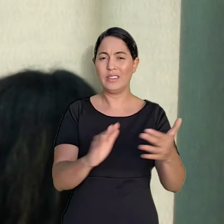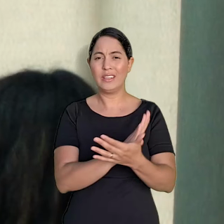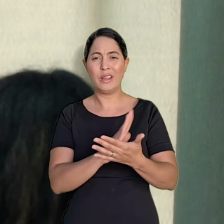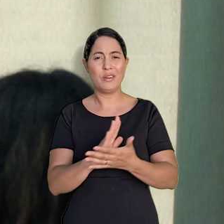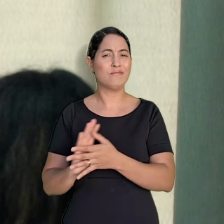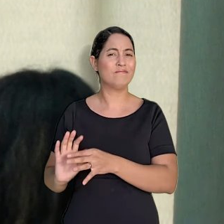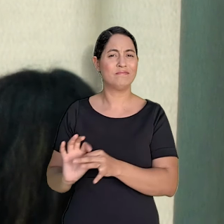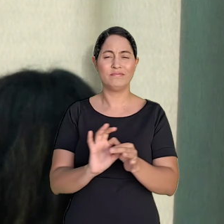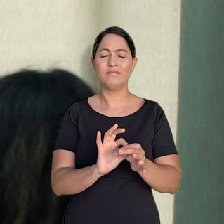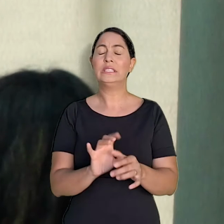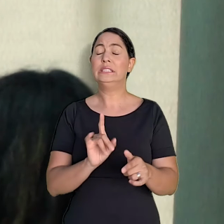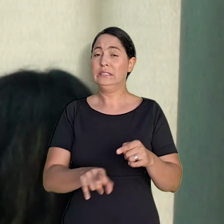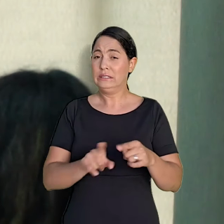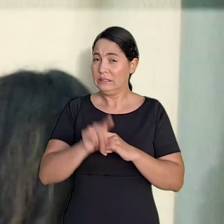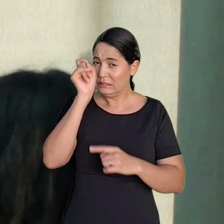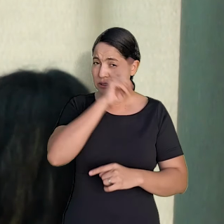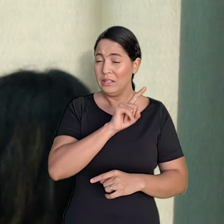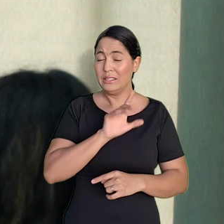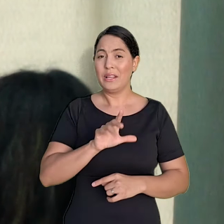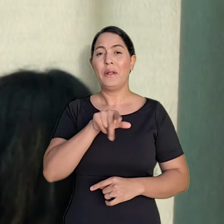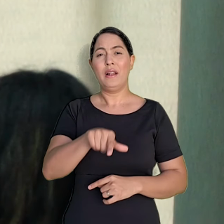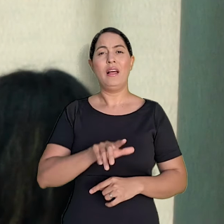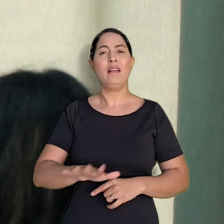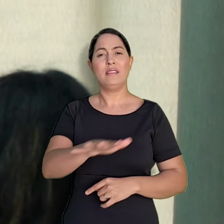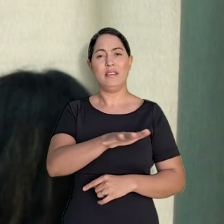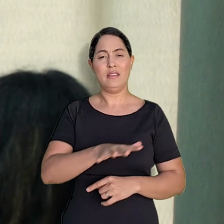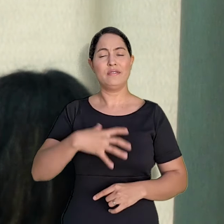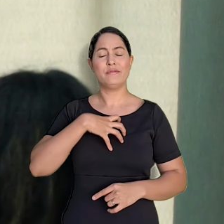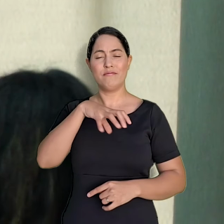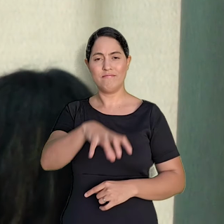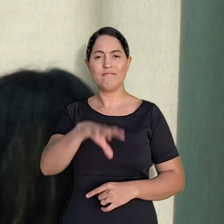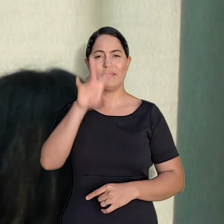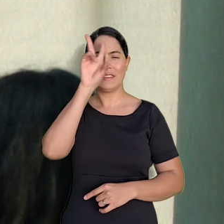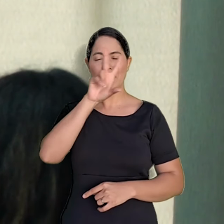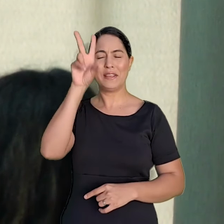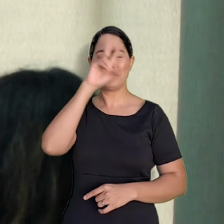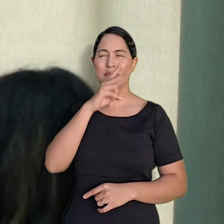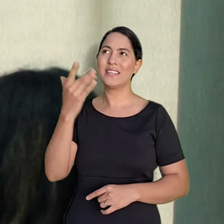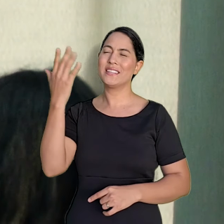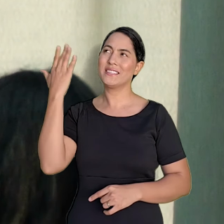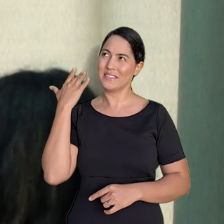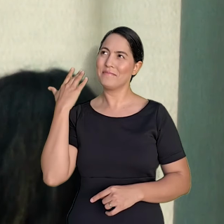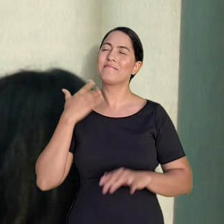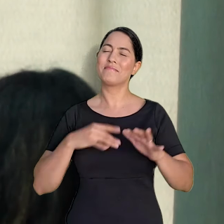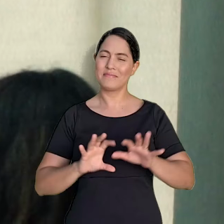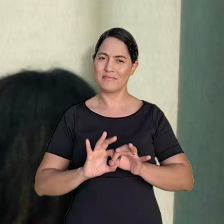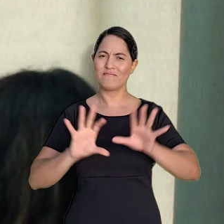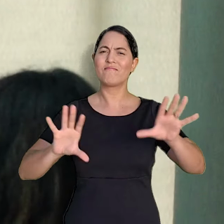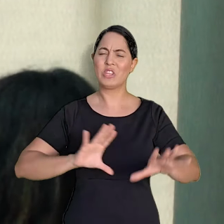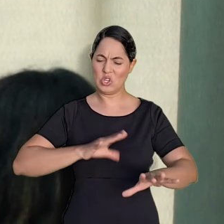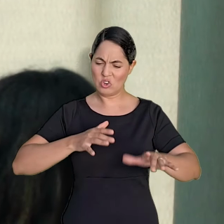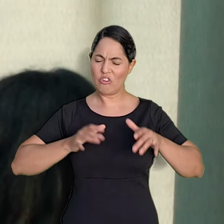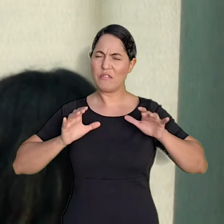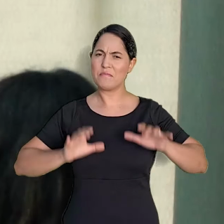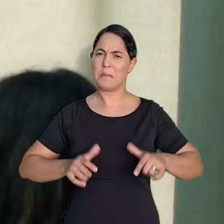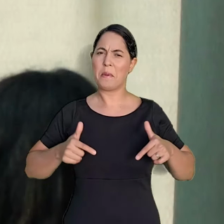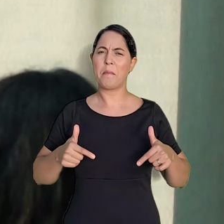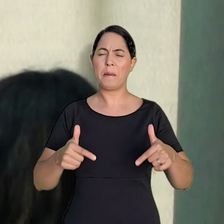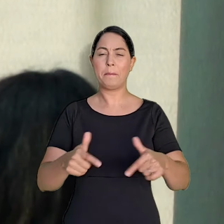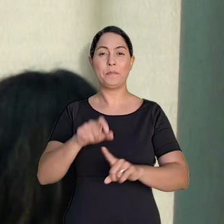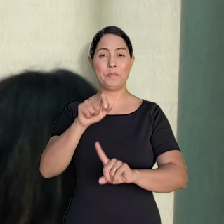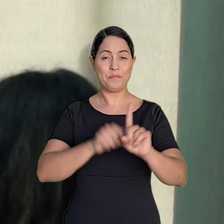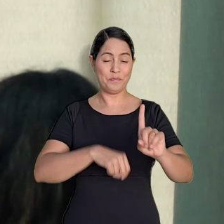difíceis. Salvador reúne memória, liberdade e coragem cívica. Em